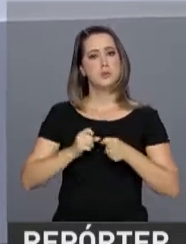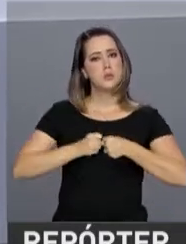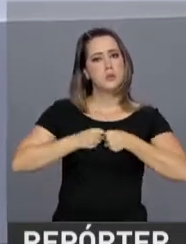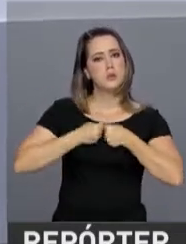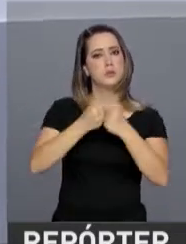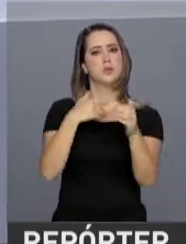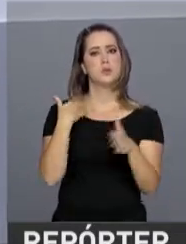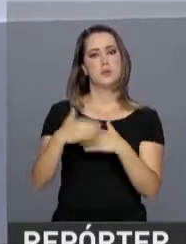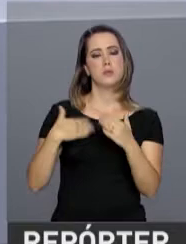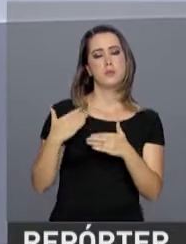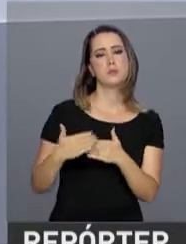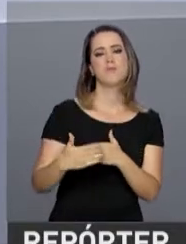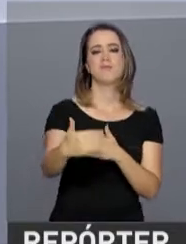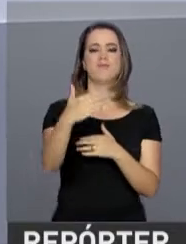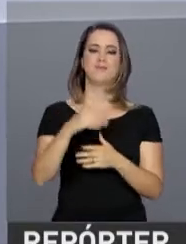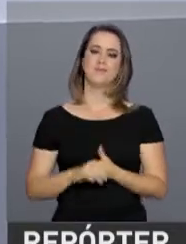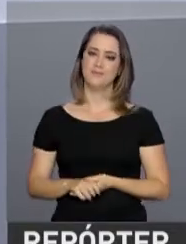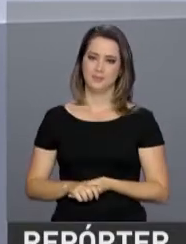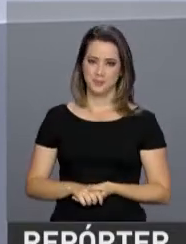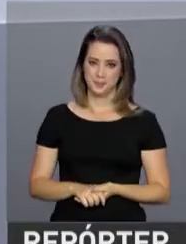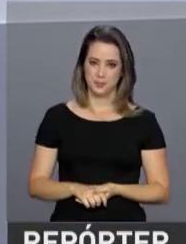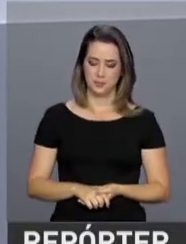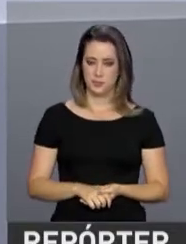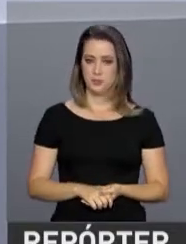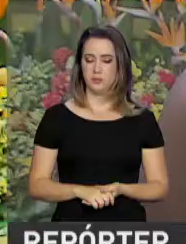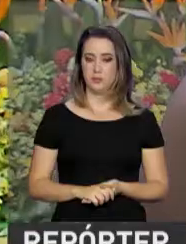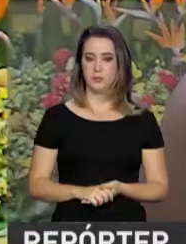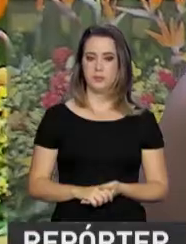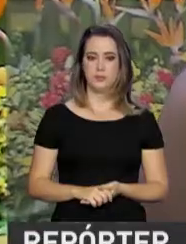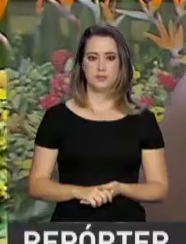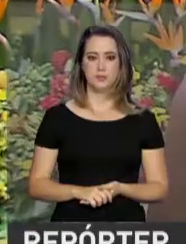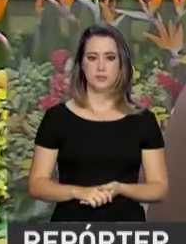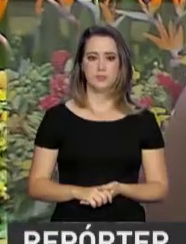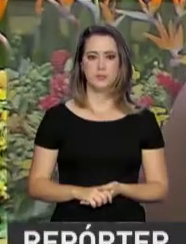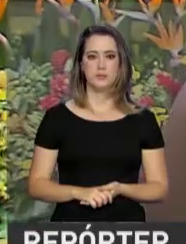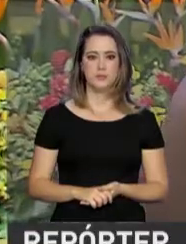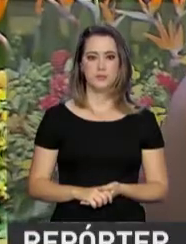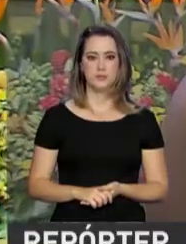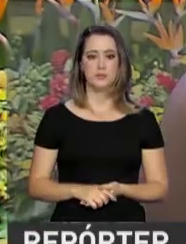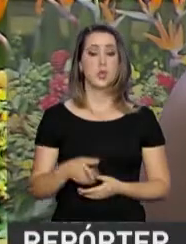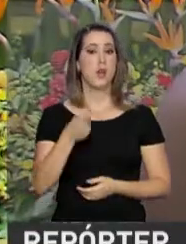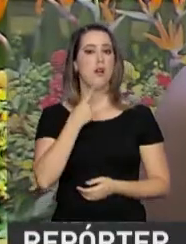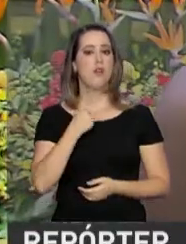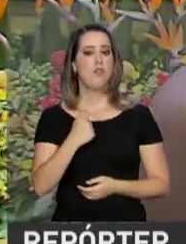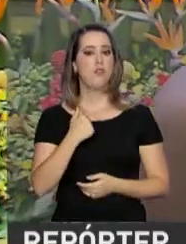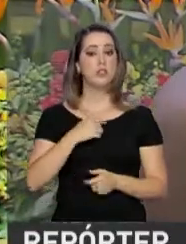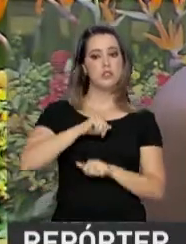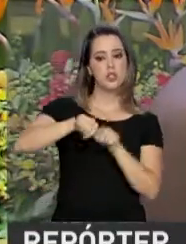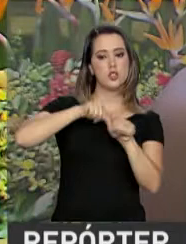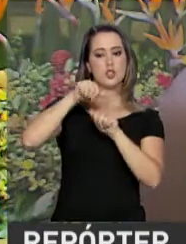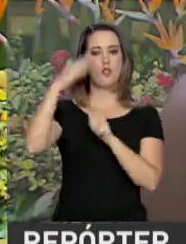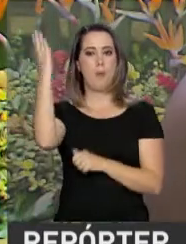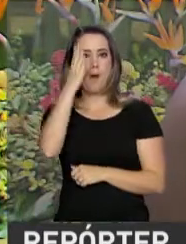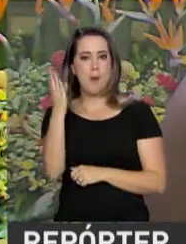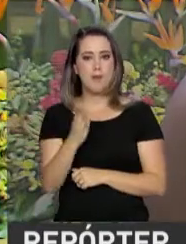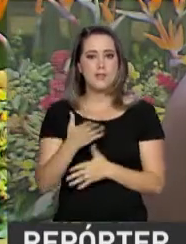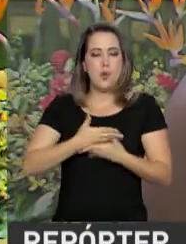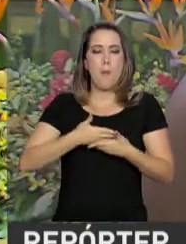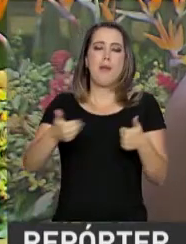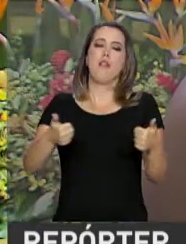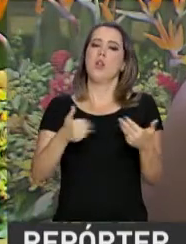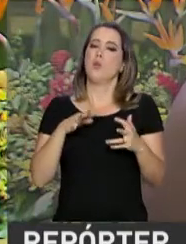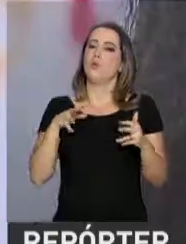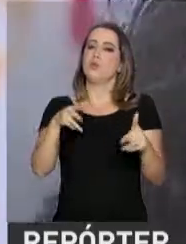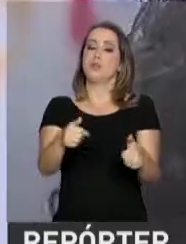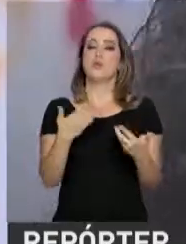devem se esforçar para manter essa tradição a vontade de tornar o brasil um país melhor para